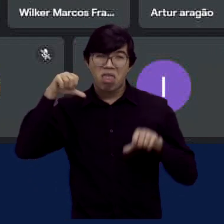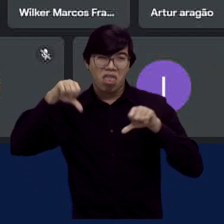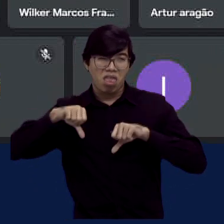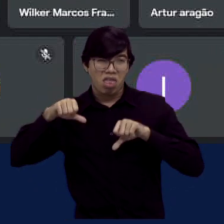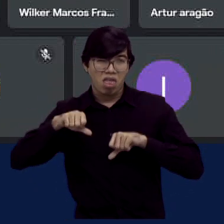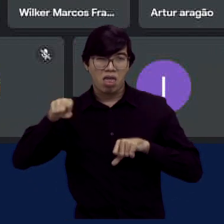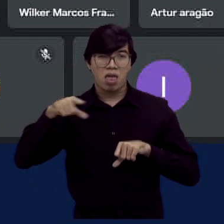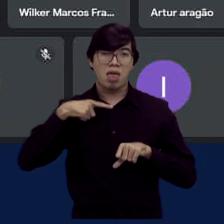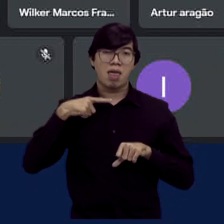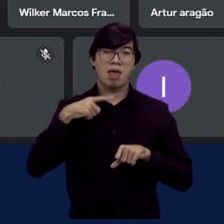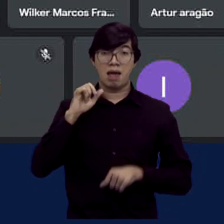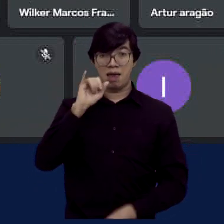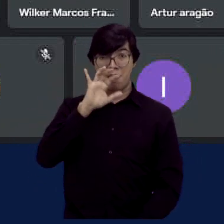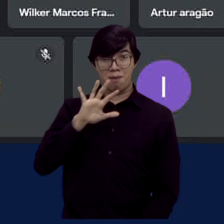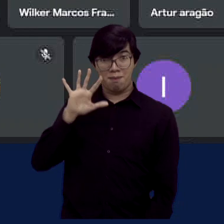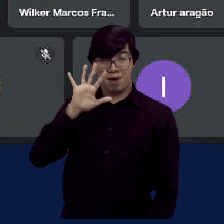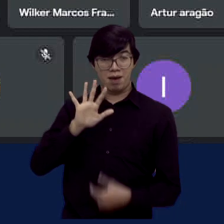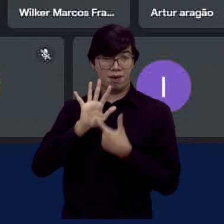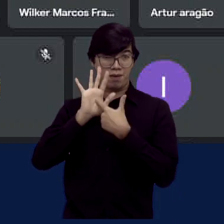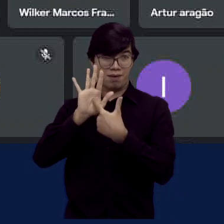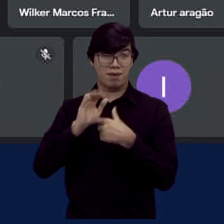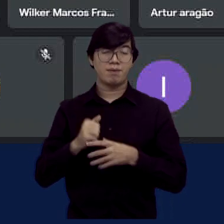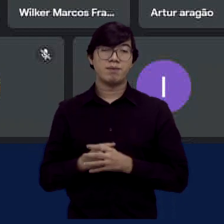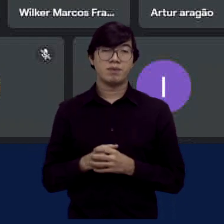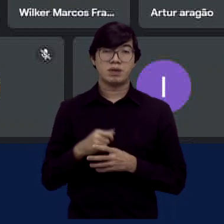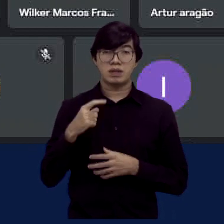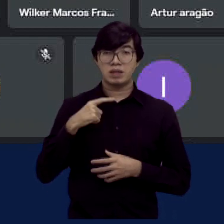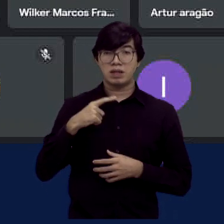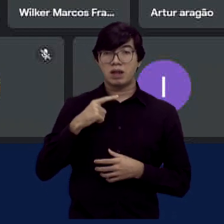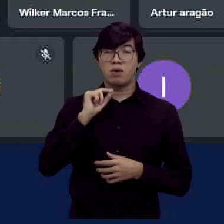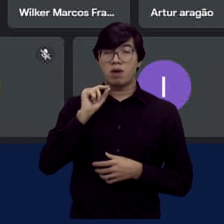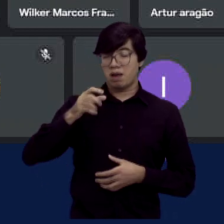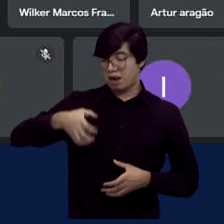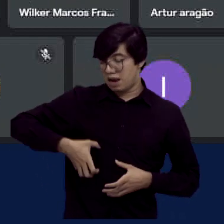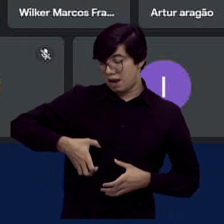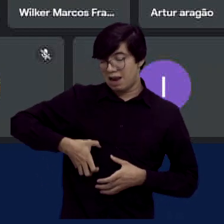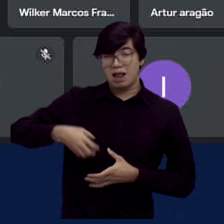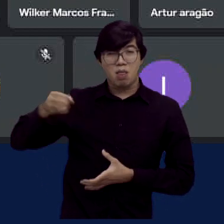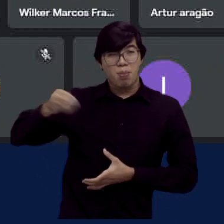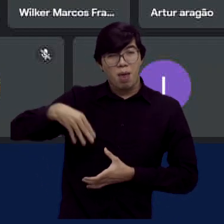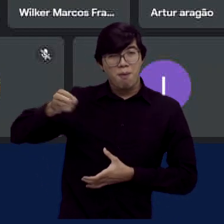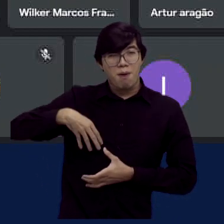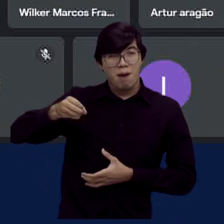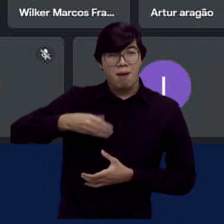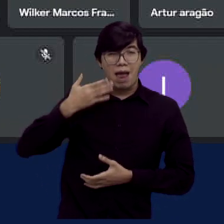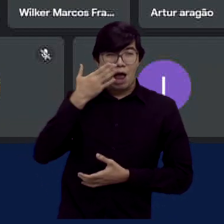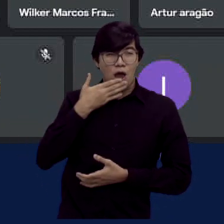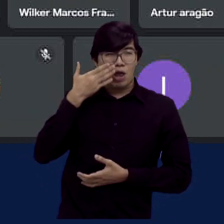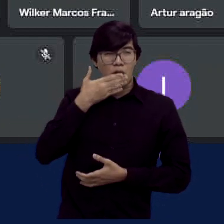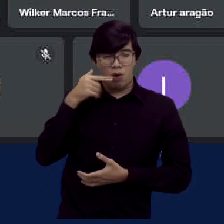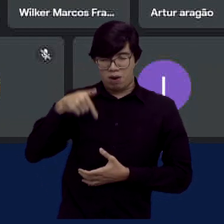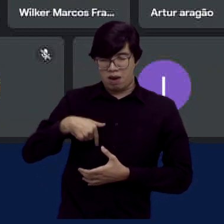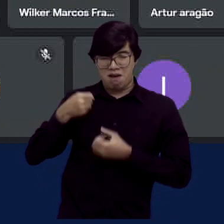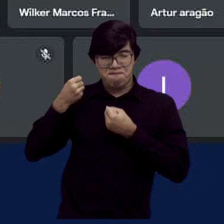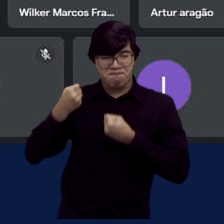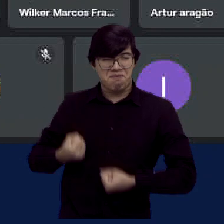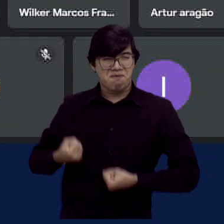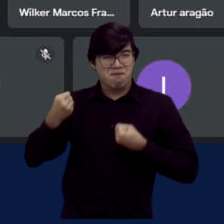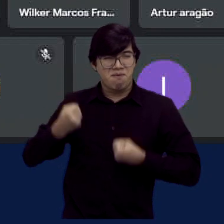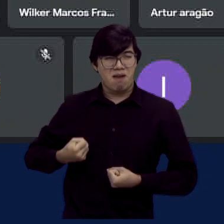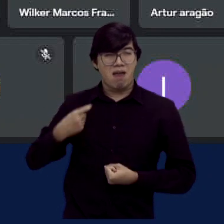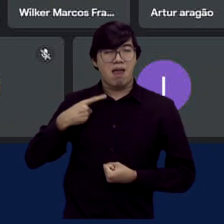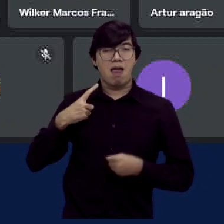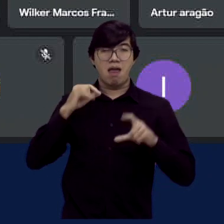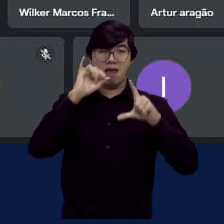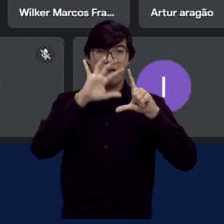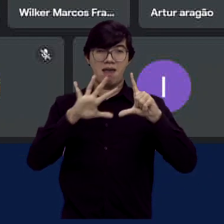né, com as insulinas se acumulando dentro da caixinha, o pâncreas adoentado, inclusive tem o nome pâncreas, ele precisa entender